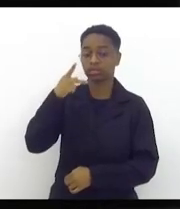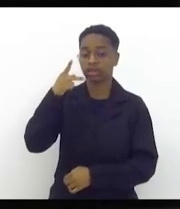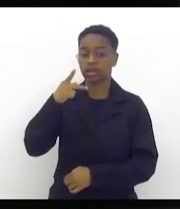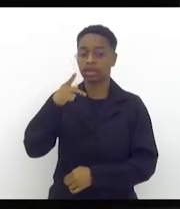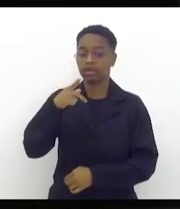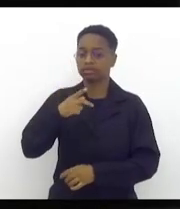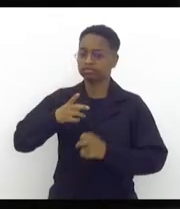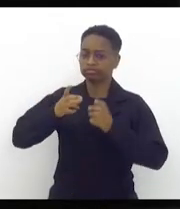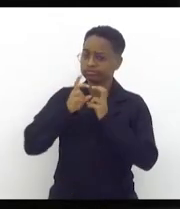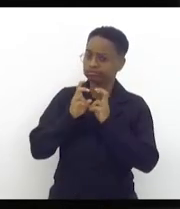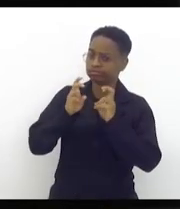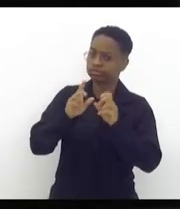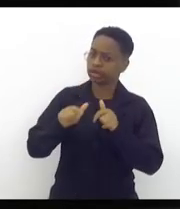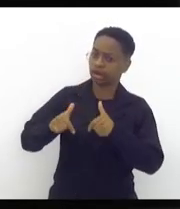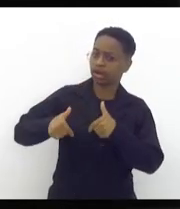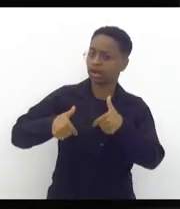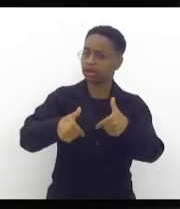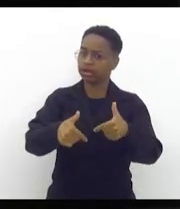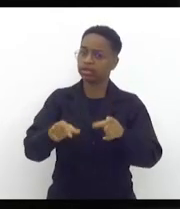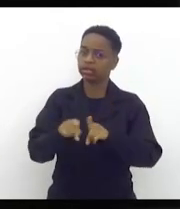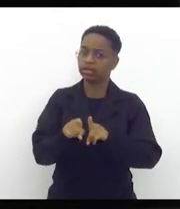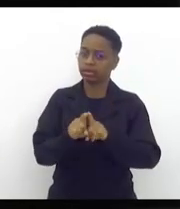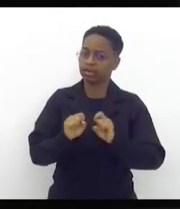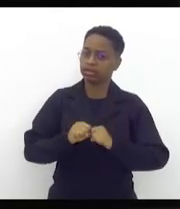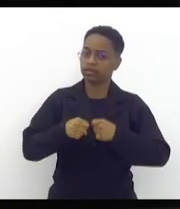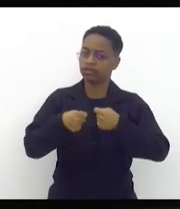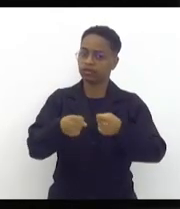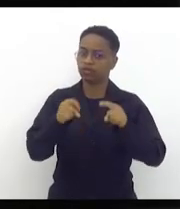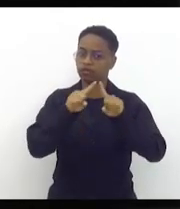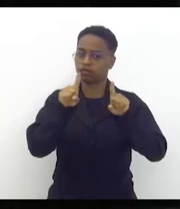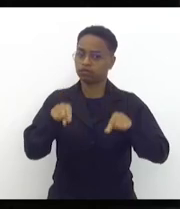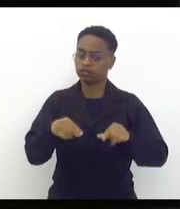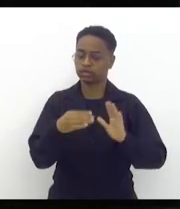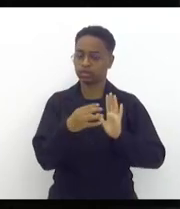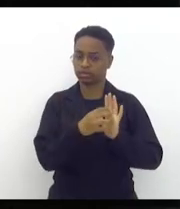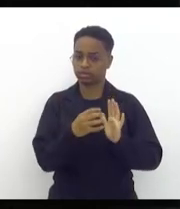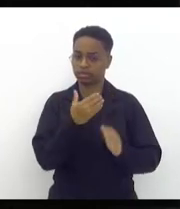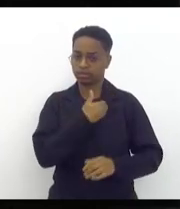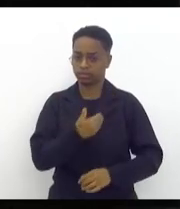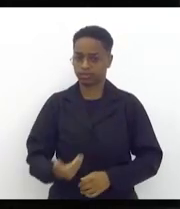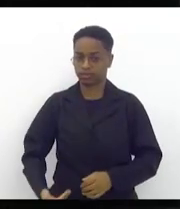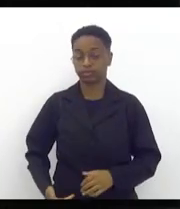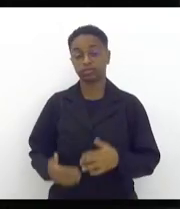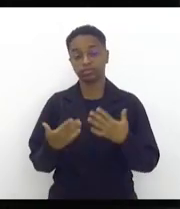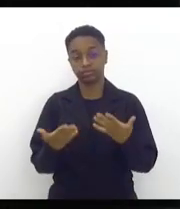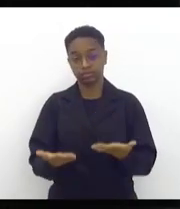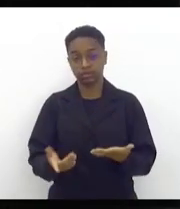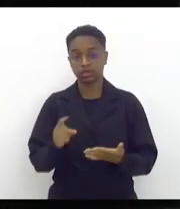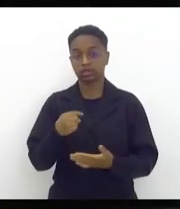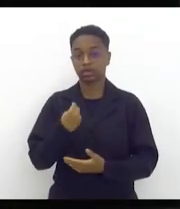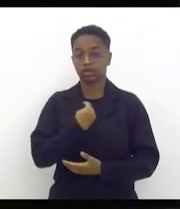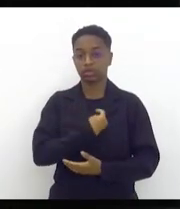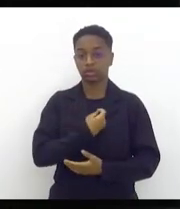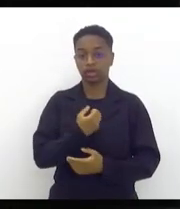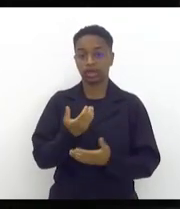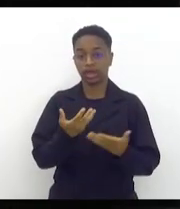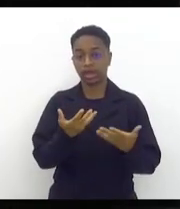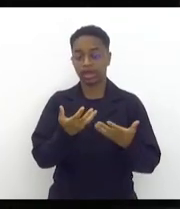altiva e atenta em defesa dos servidores públicos. Nós recebemos, no ano